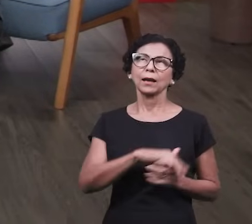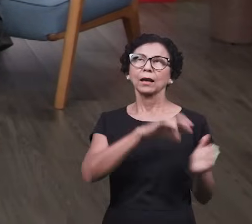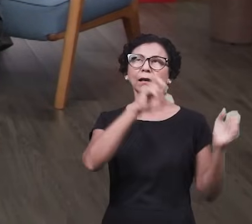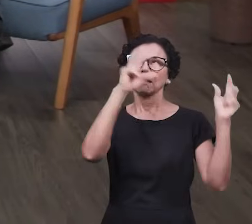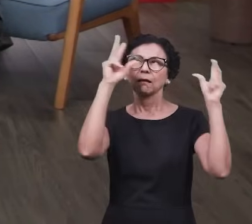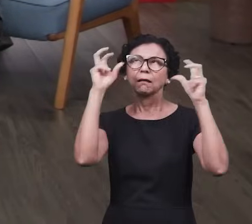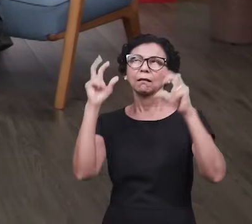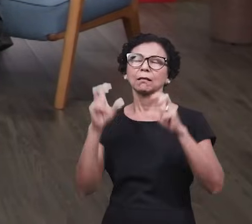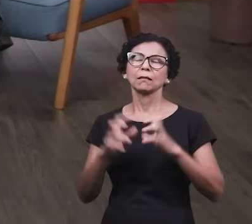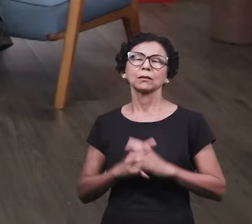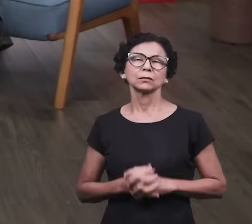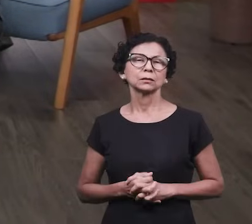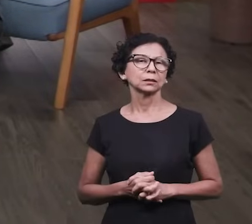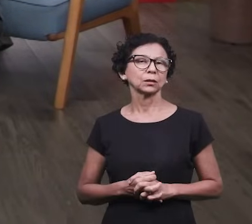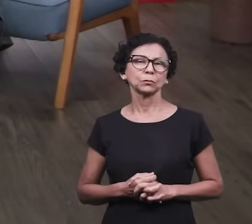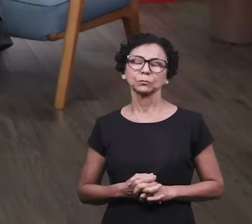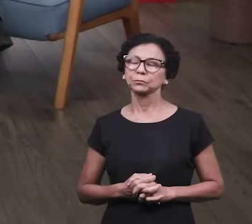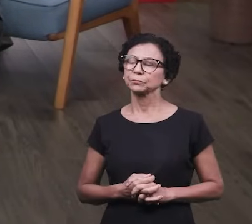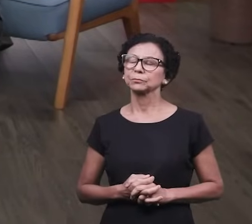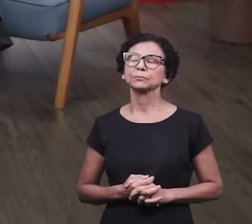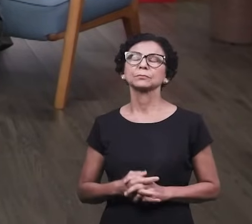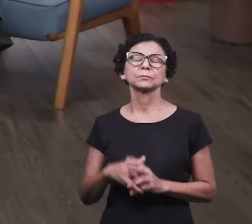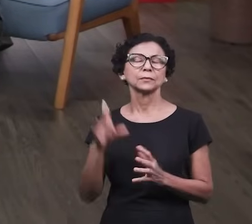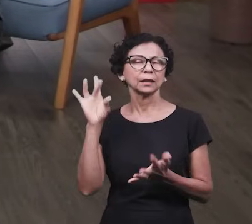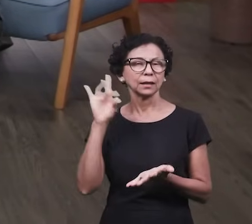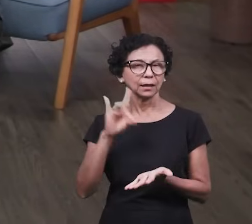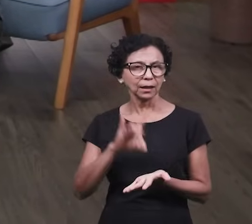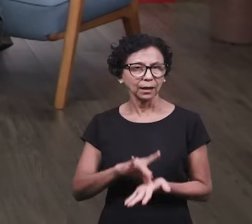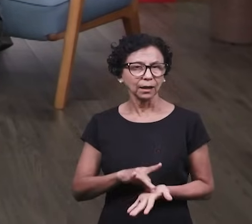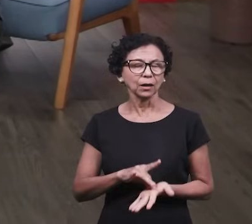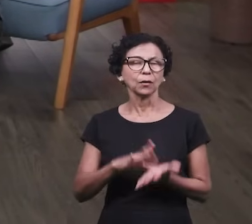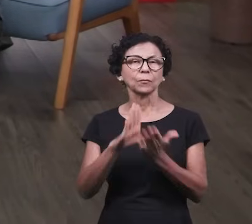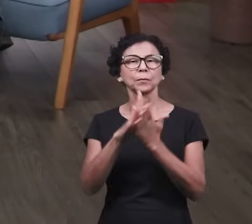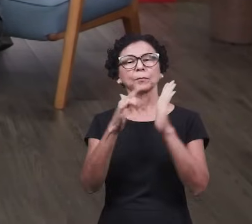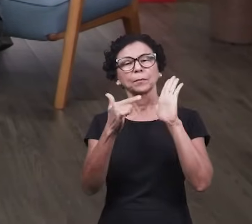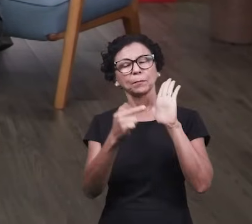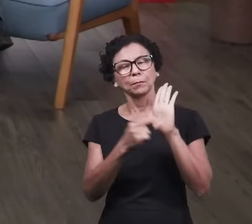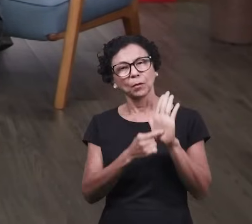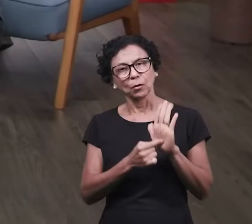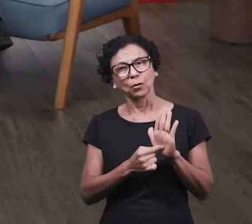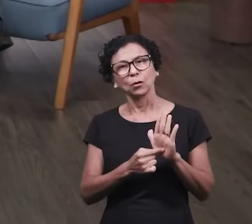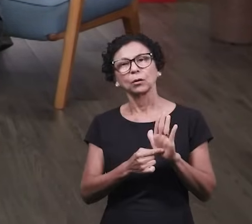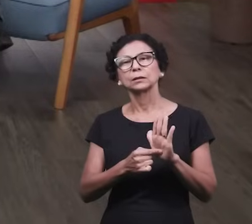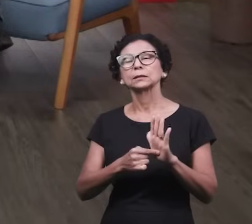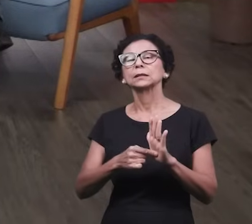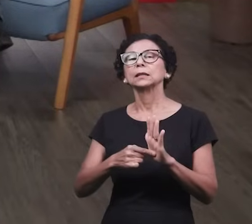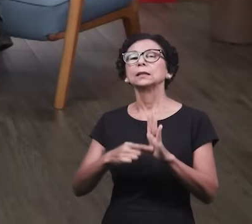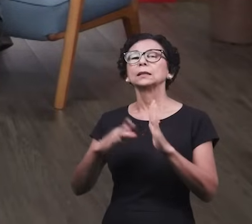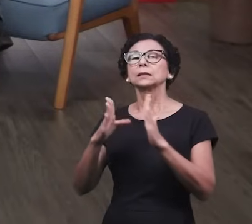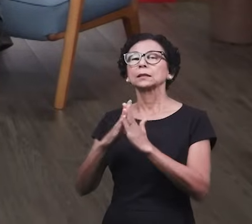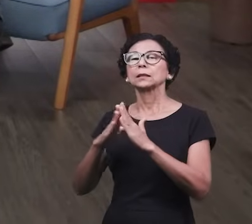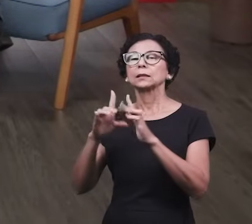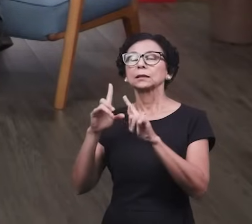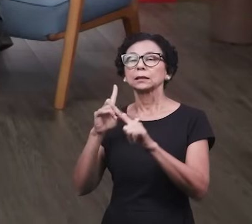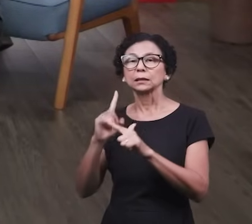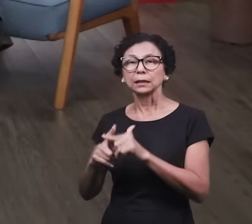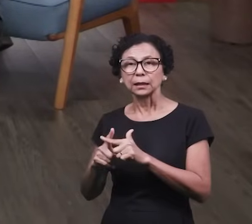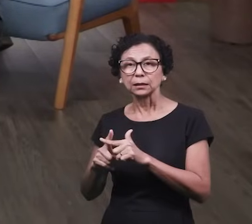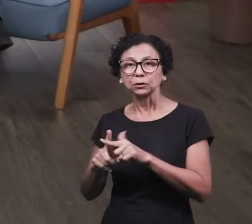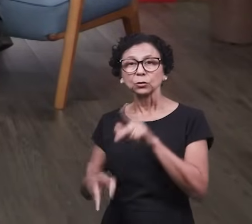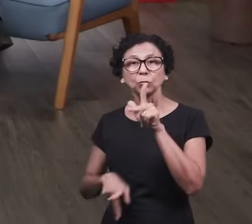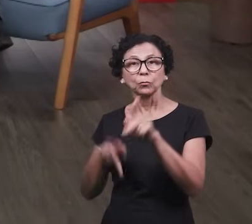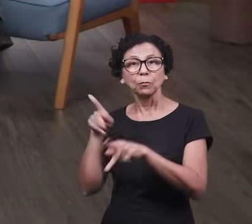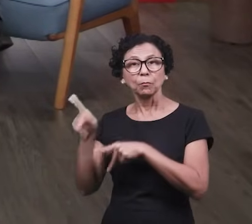ficção, né? Isso não é uma utopia. Isso é uma realidade bíblica e há uma igreja, um povo, não